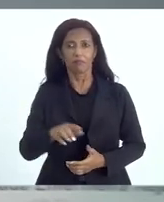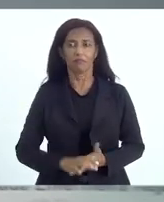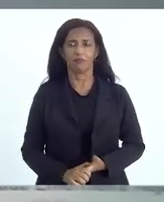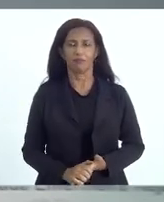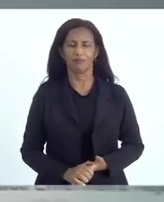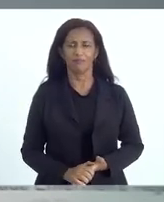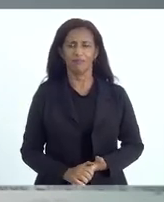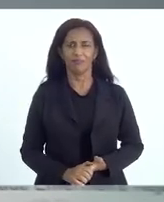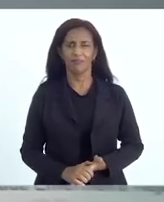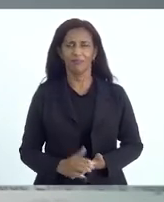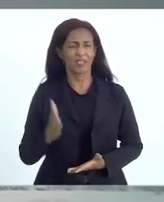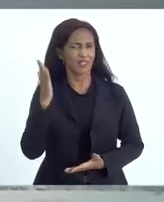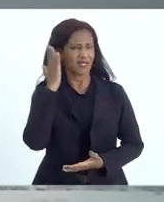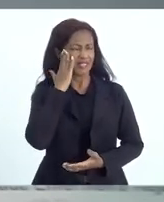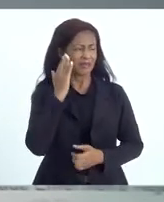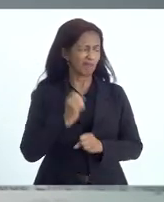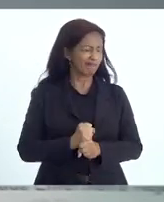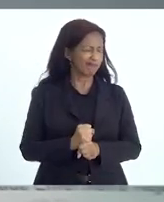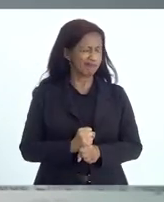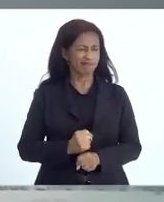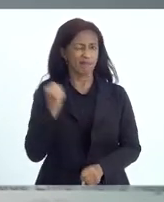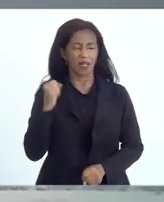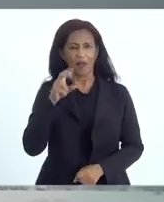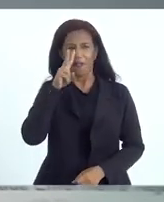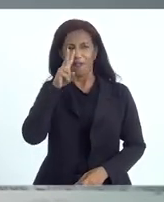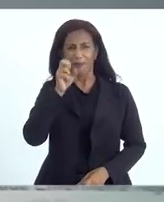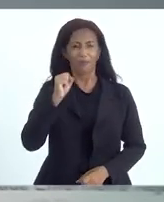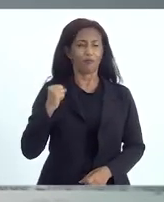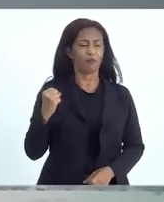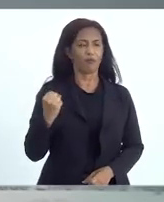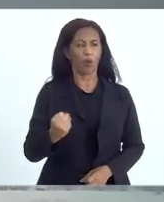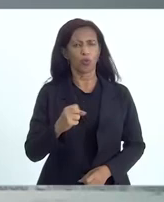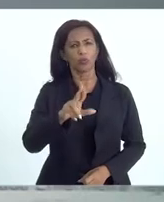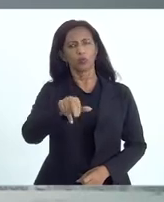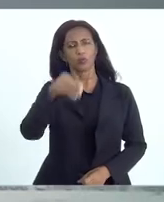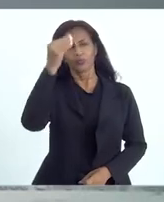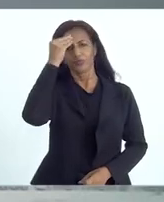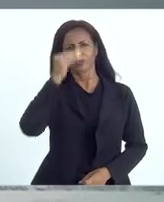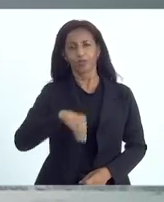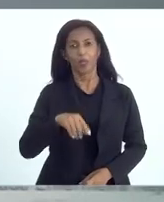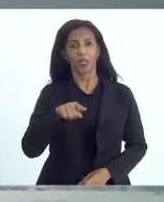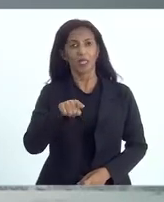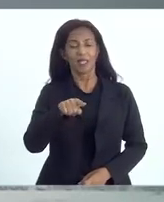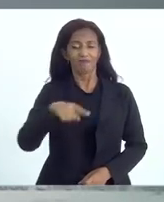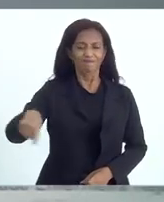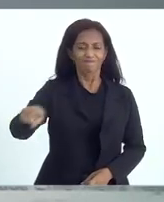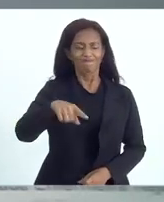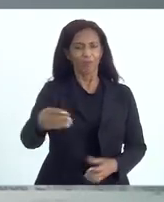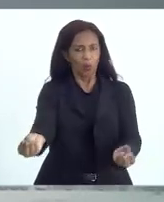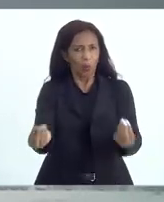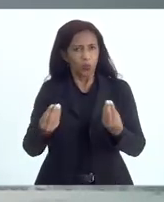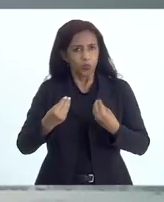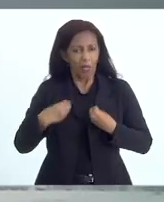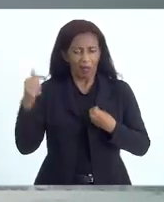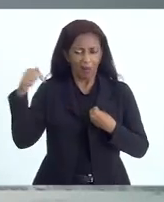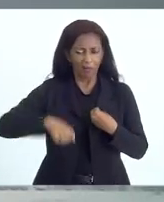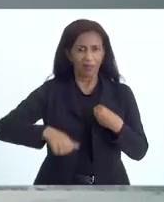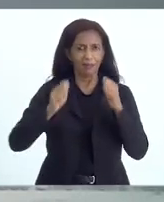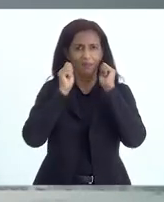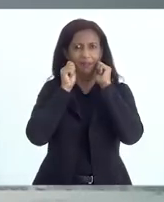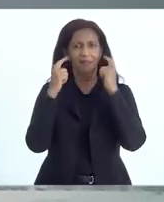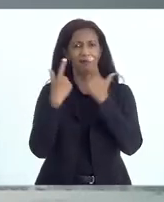que foram sabe gigantes nessa luta não desistiram E é isso que faz a gente aqui dentro de